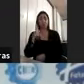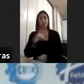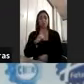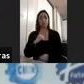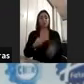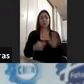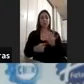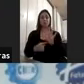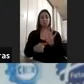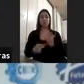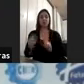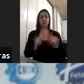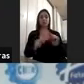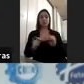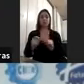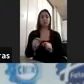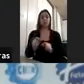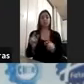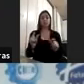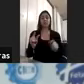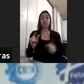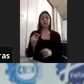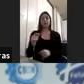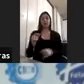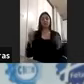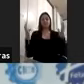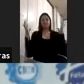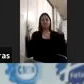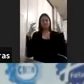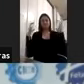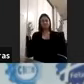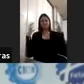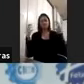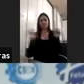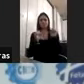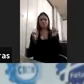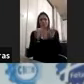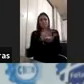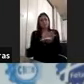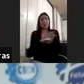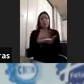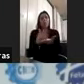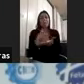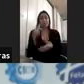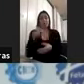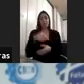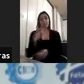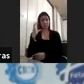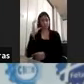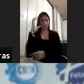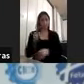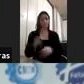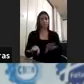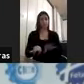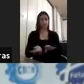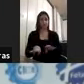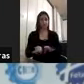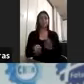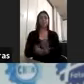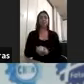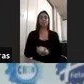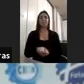uma baixa de temperatura aqui em Curitiba, uma noite com chuva a noite inteira, e ainda assim